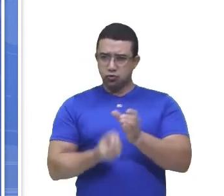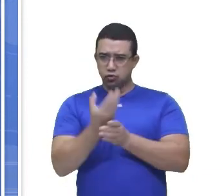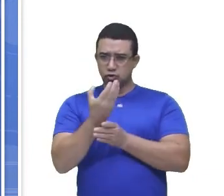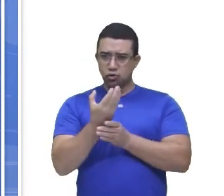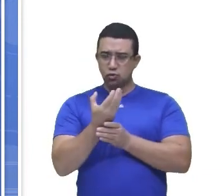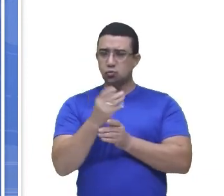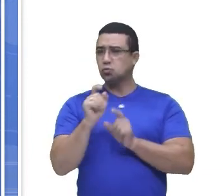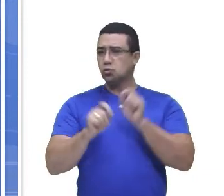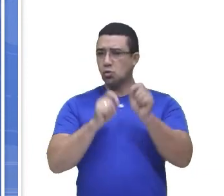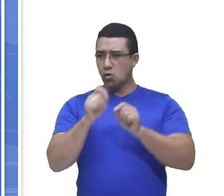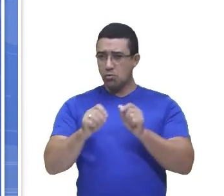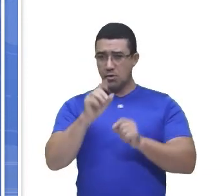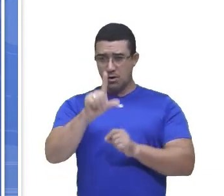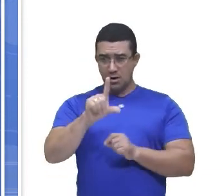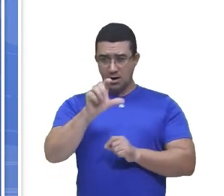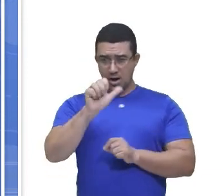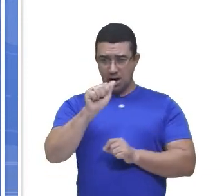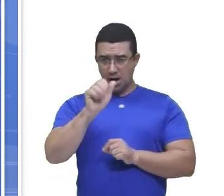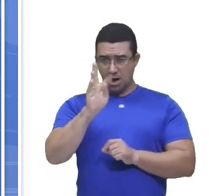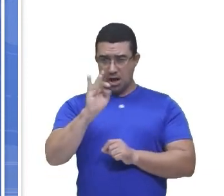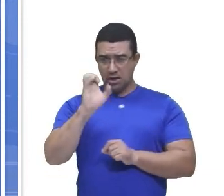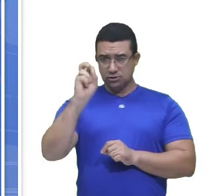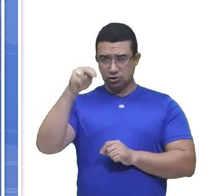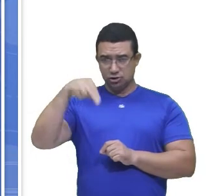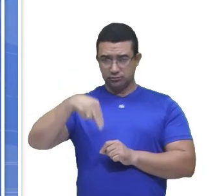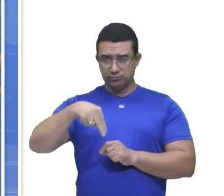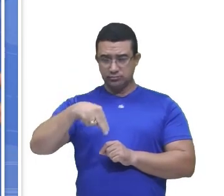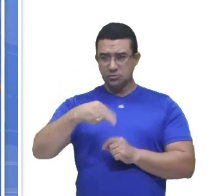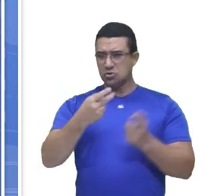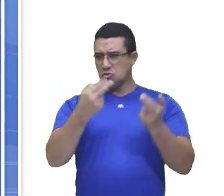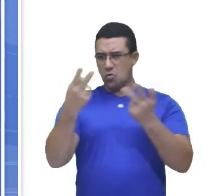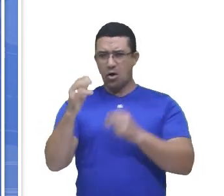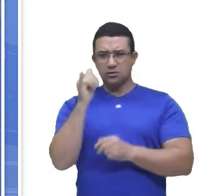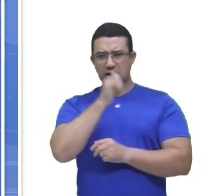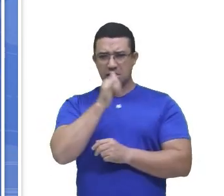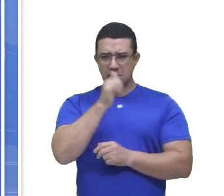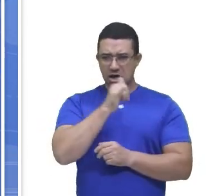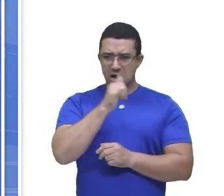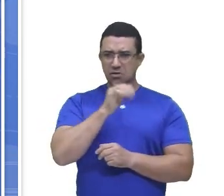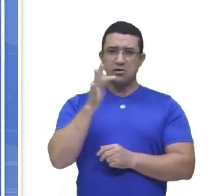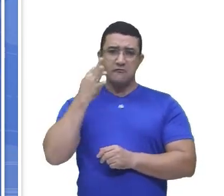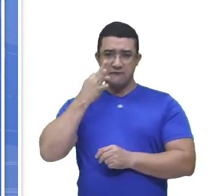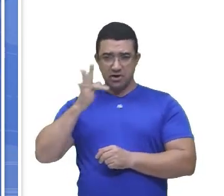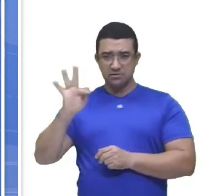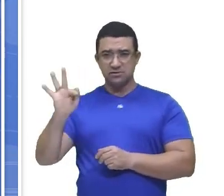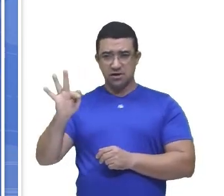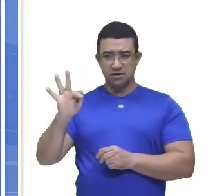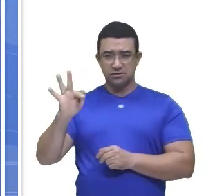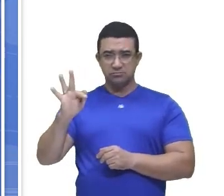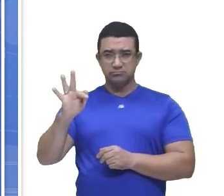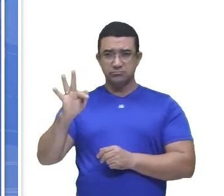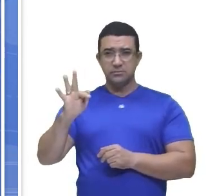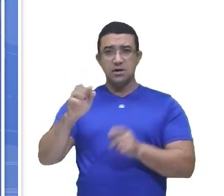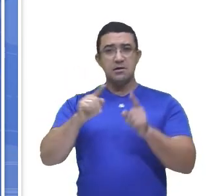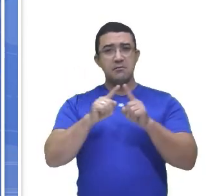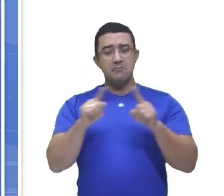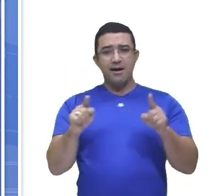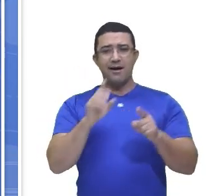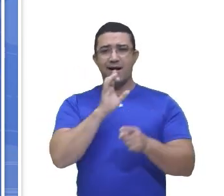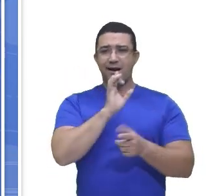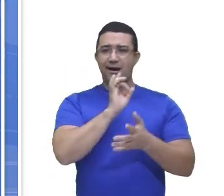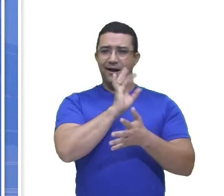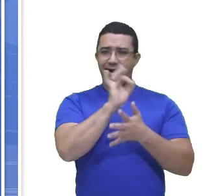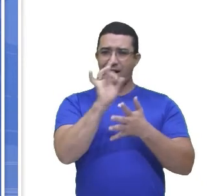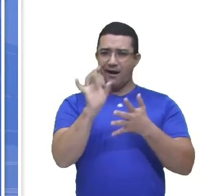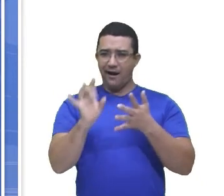também o italiano, o francês, né, e outras línguas, o catalão, o galego. Mas cada